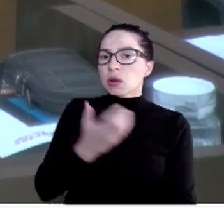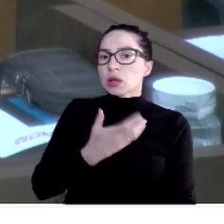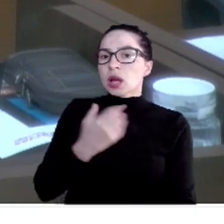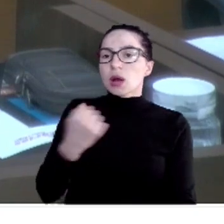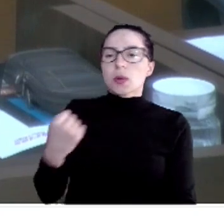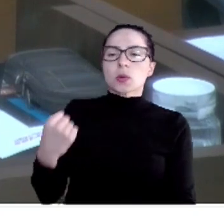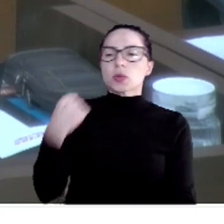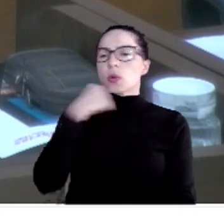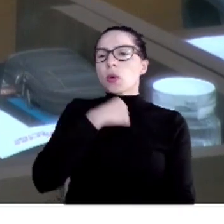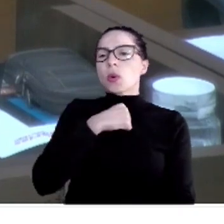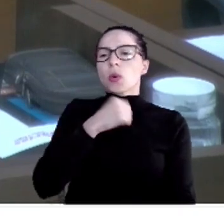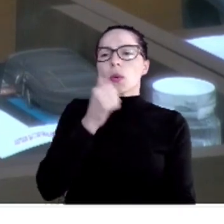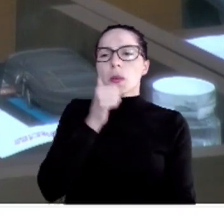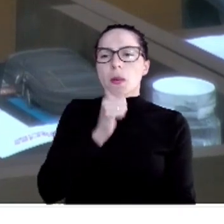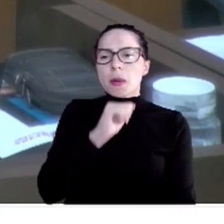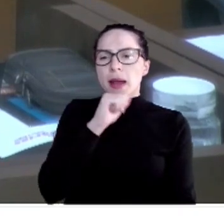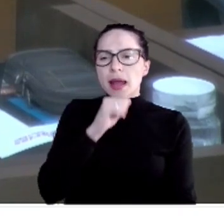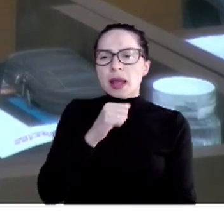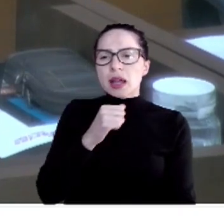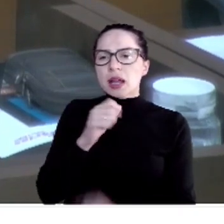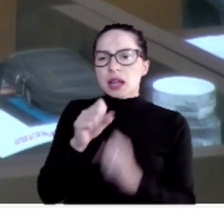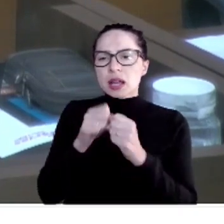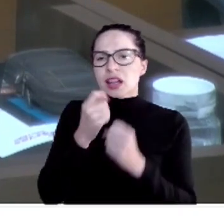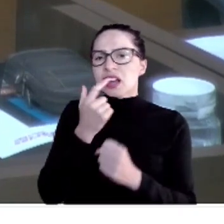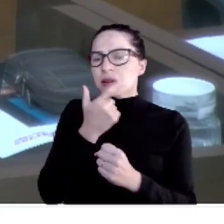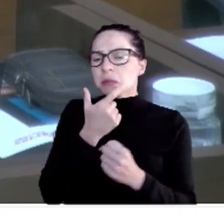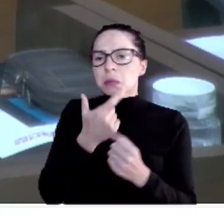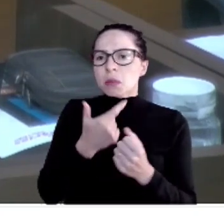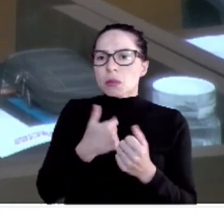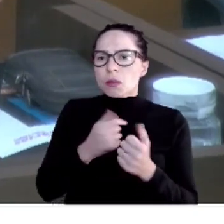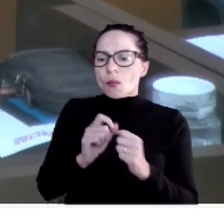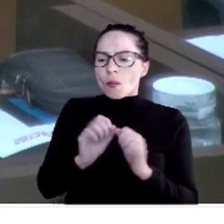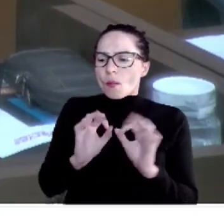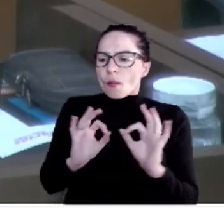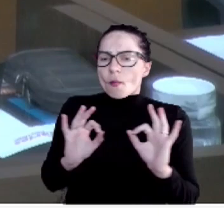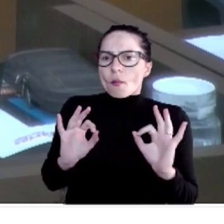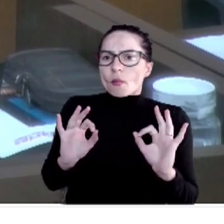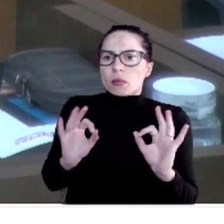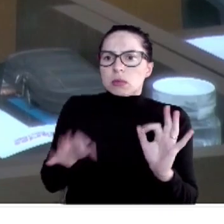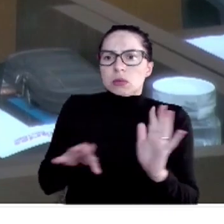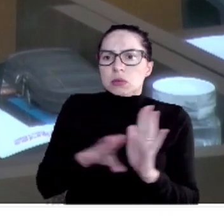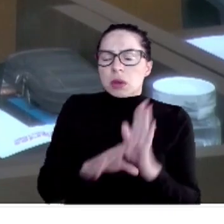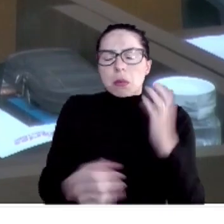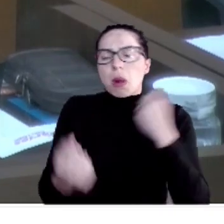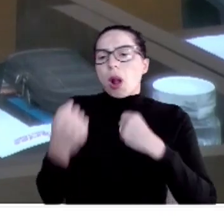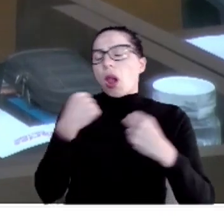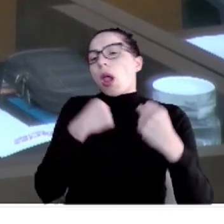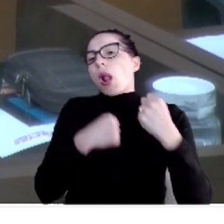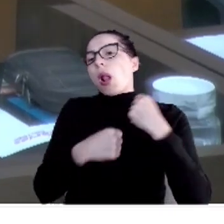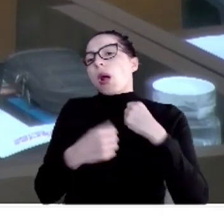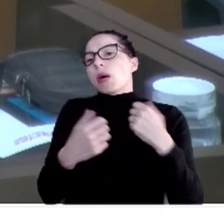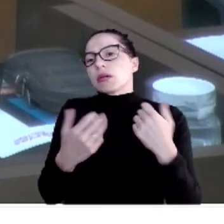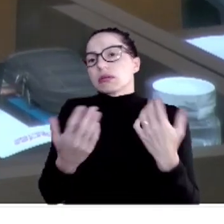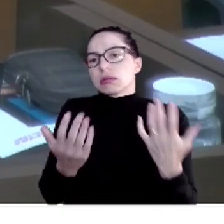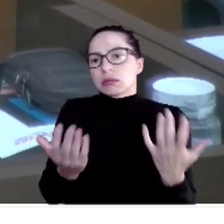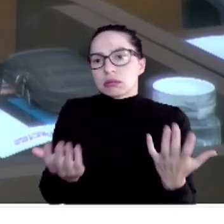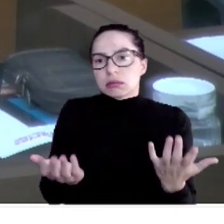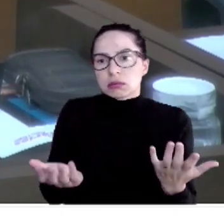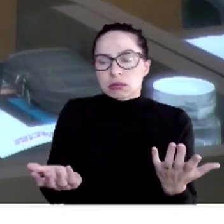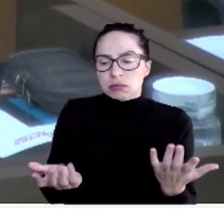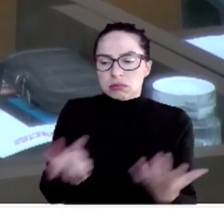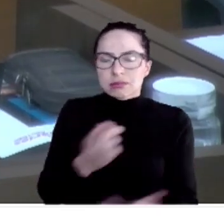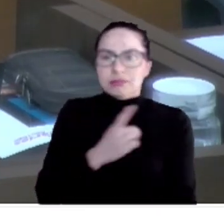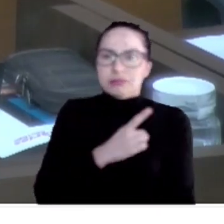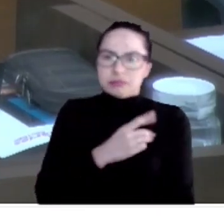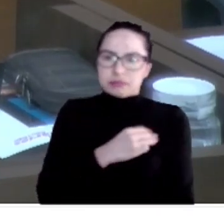mãe, quebrou o dente, sem menos, assim, ó, chegar e já ir agredindo. Então, o que o Della Mota tem falado, foi muito dito